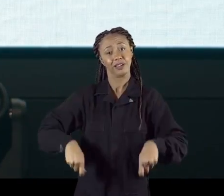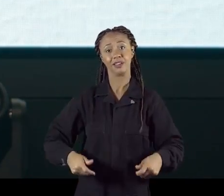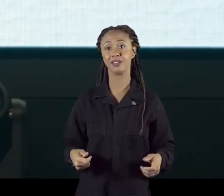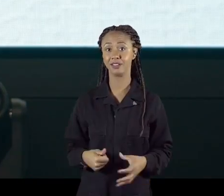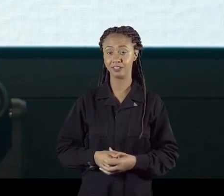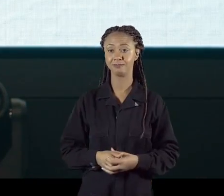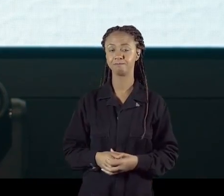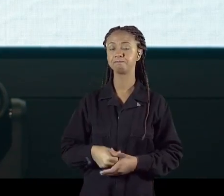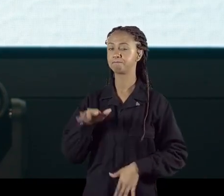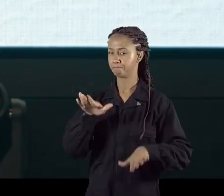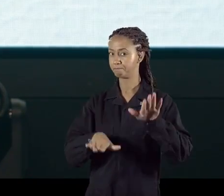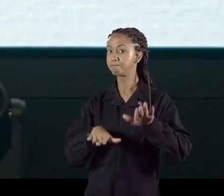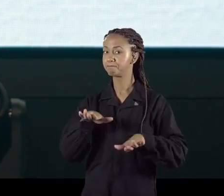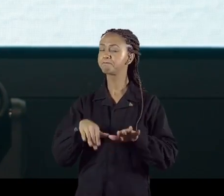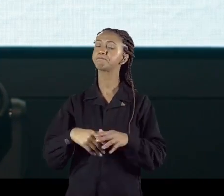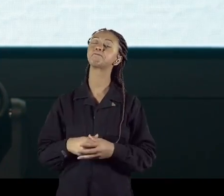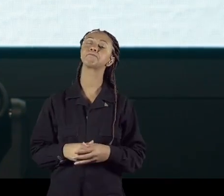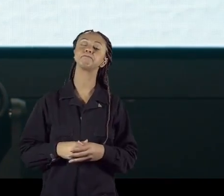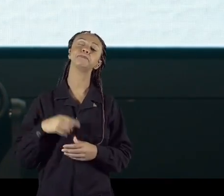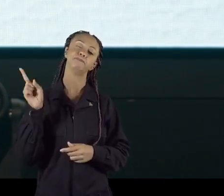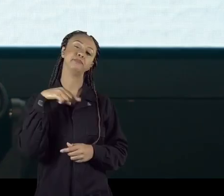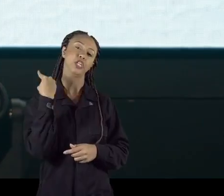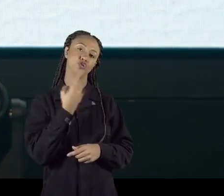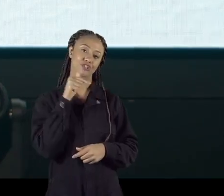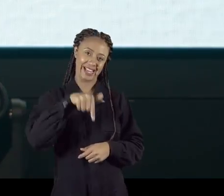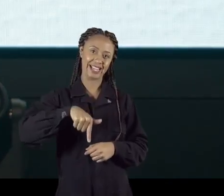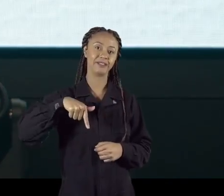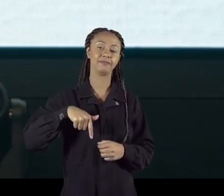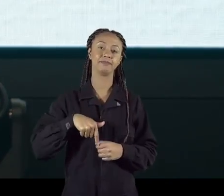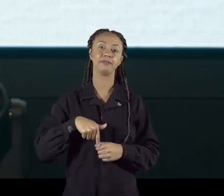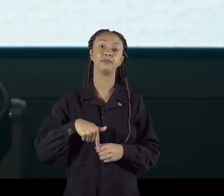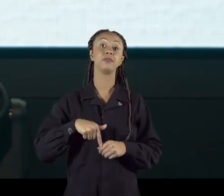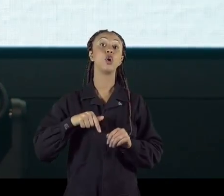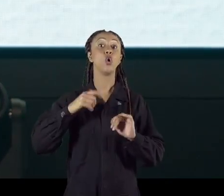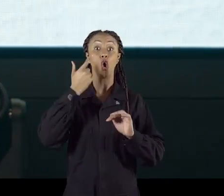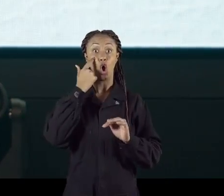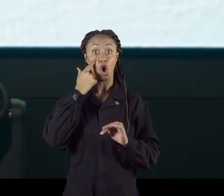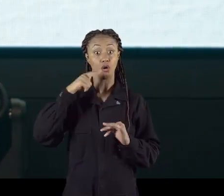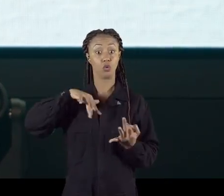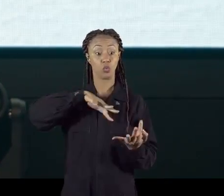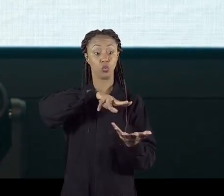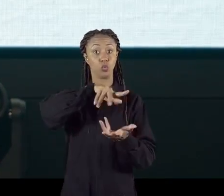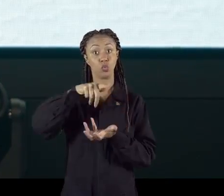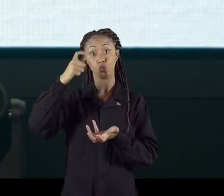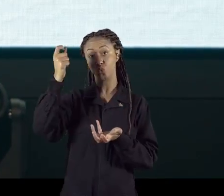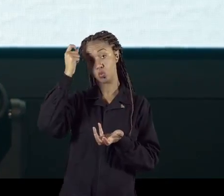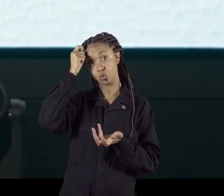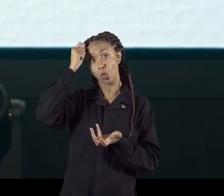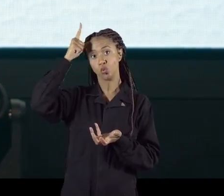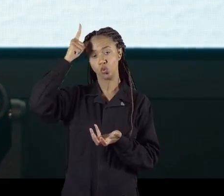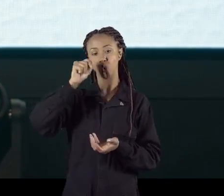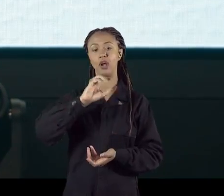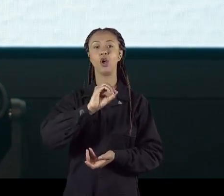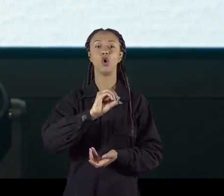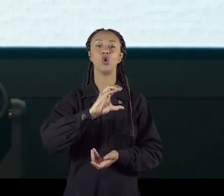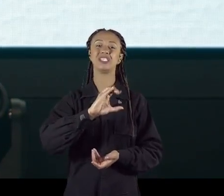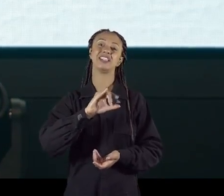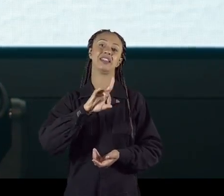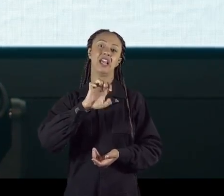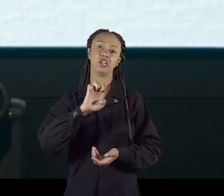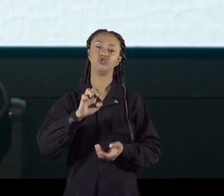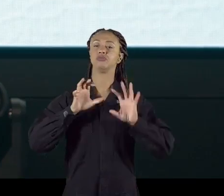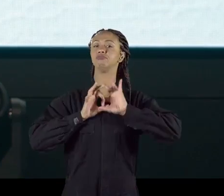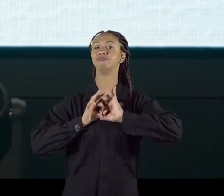e às vezes gente nós que vivemos aqui no mundo ocidental tá tranquilo com